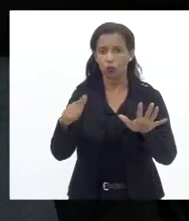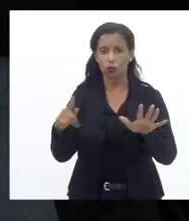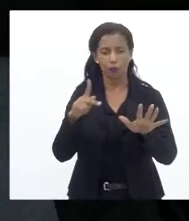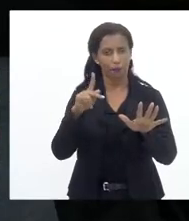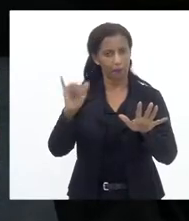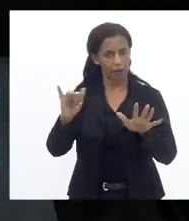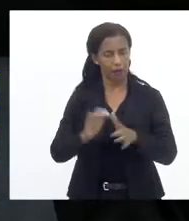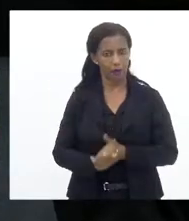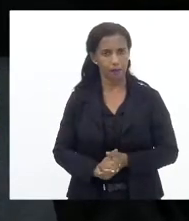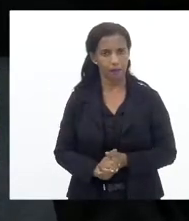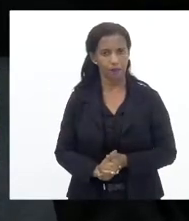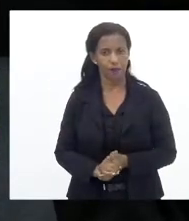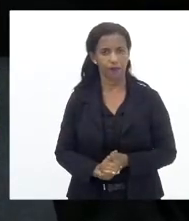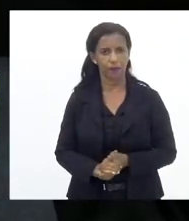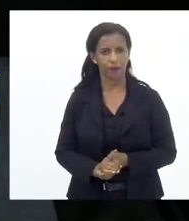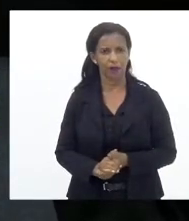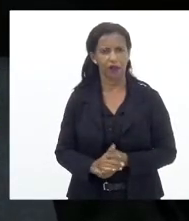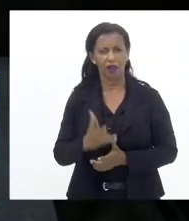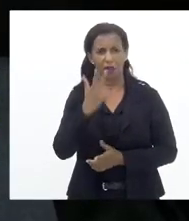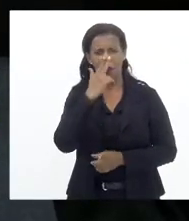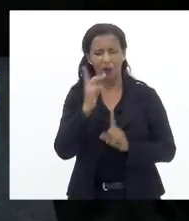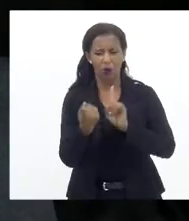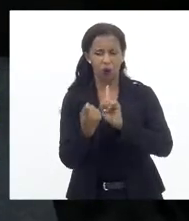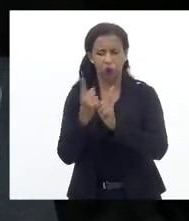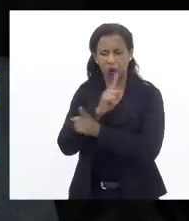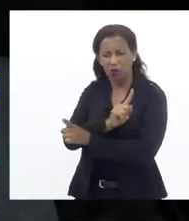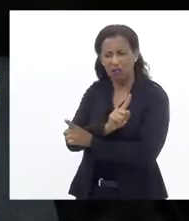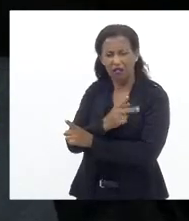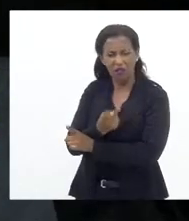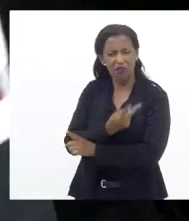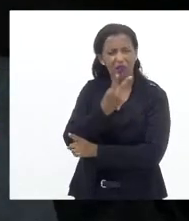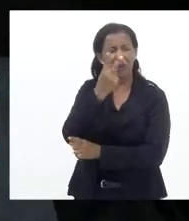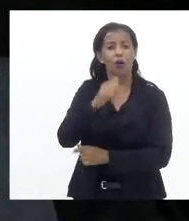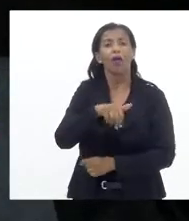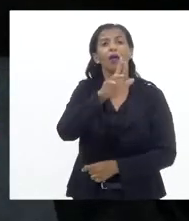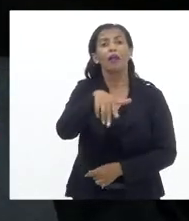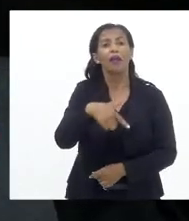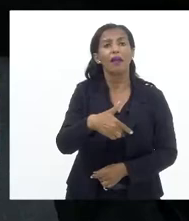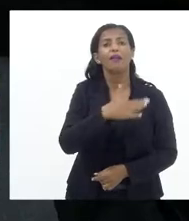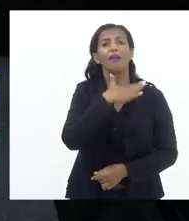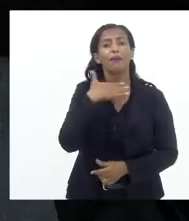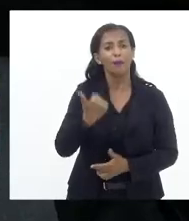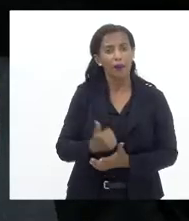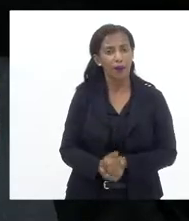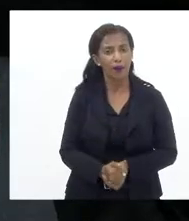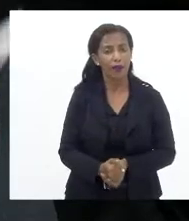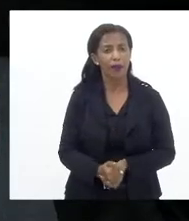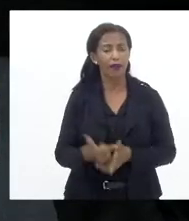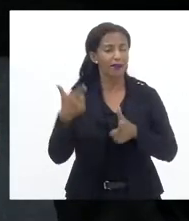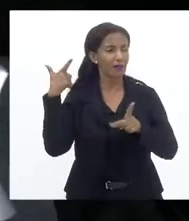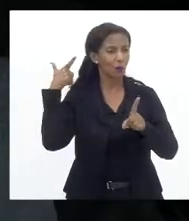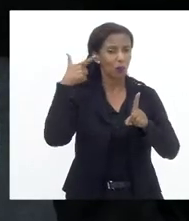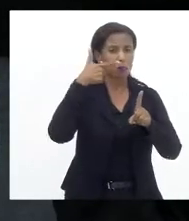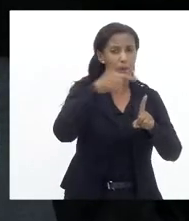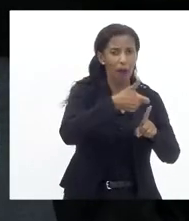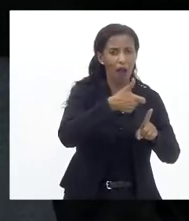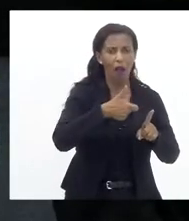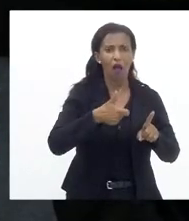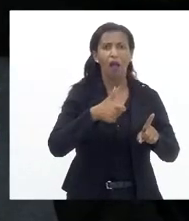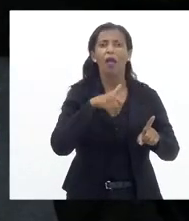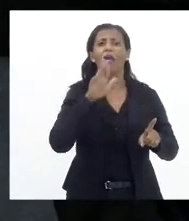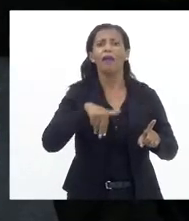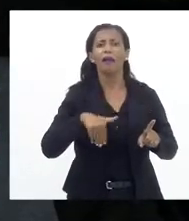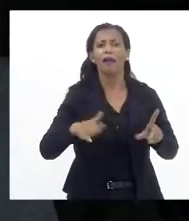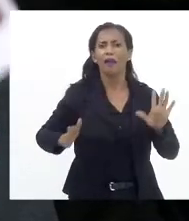aborda ocorre uma inversão de valores quem tem que ser ripado quem tem que ser executado mostramos